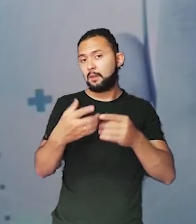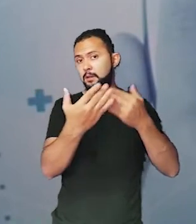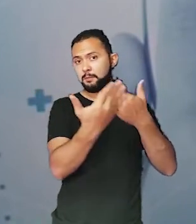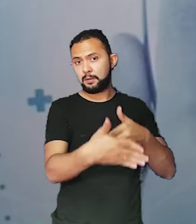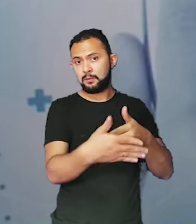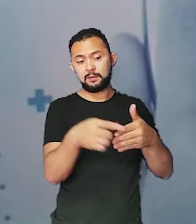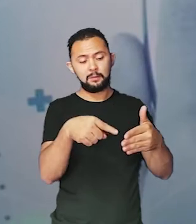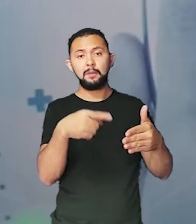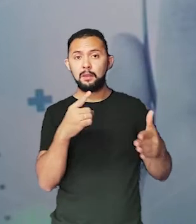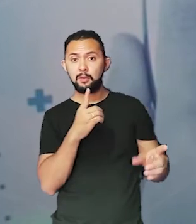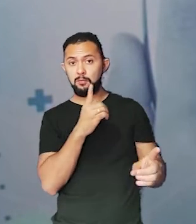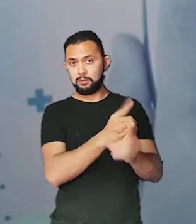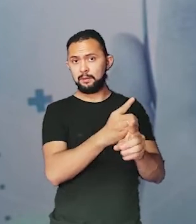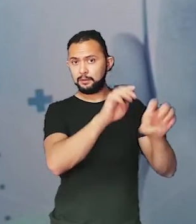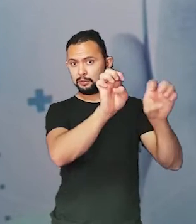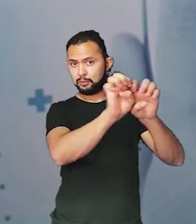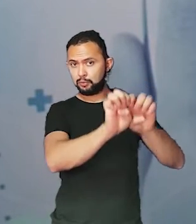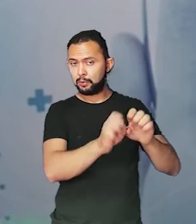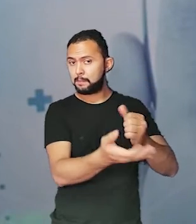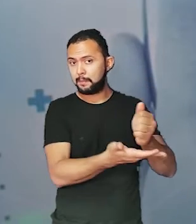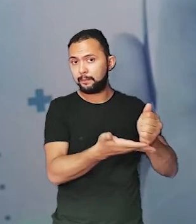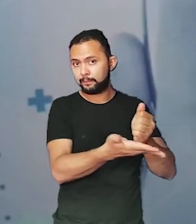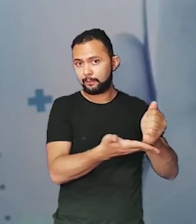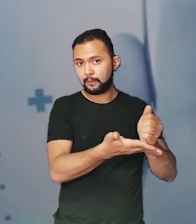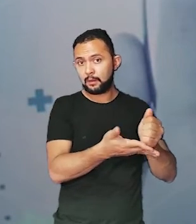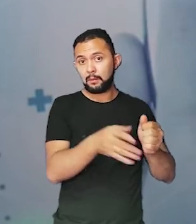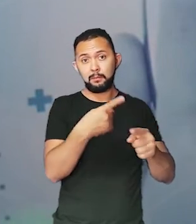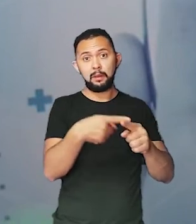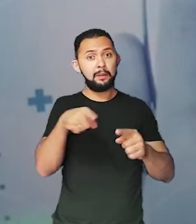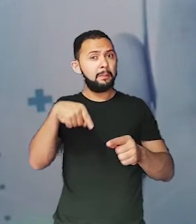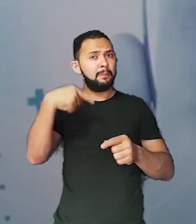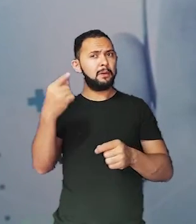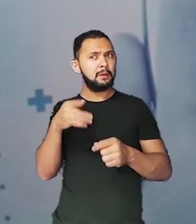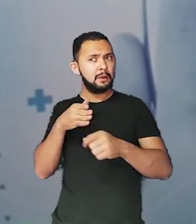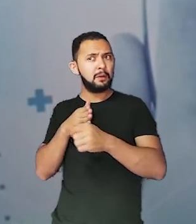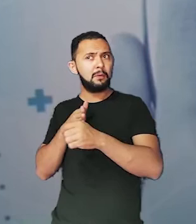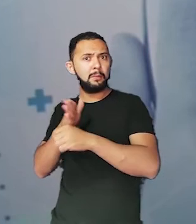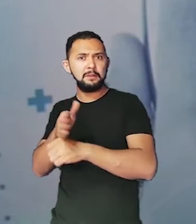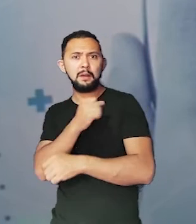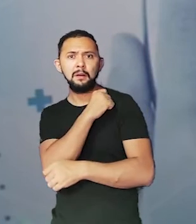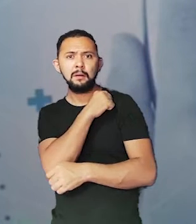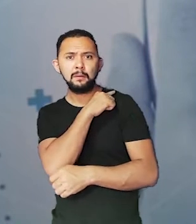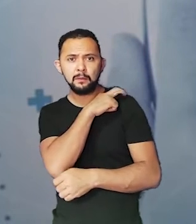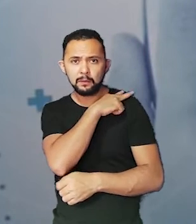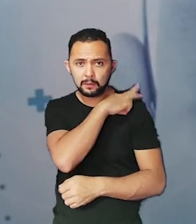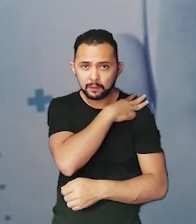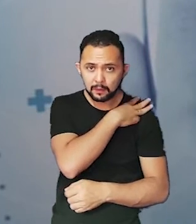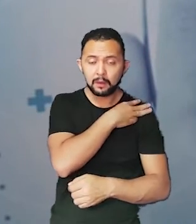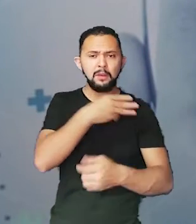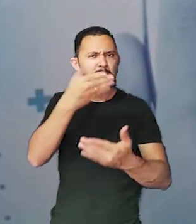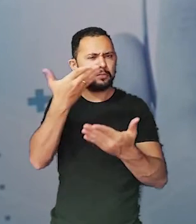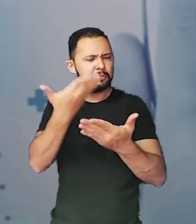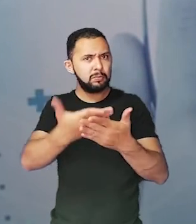vocês identifiquem a estrutura básica. Quando vocês entrarem lá no ensino médio e começarem a estudar com mais profundidade esse assunto, é que